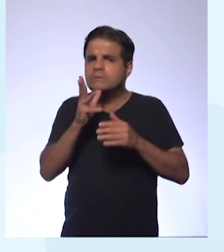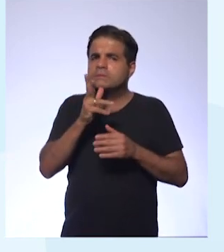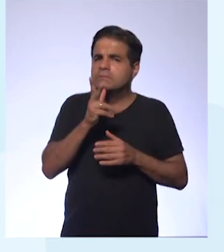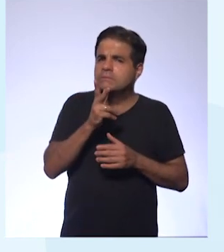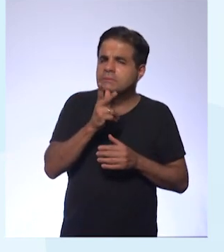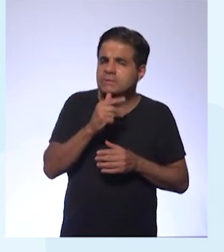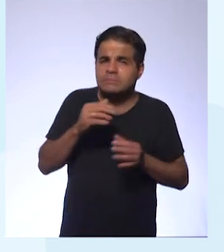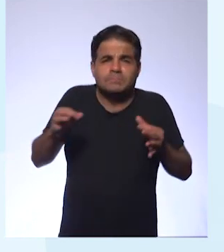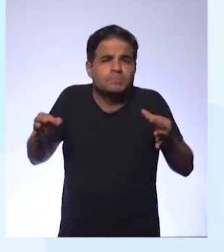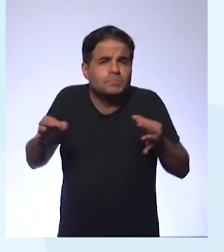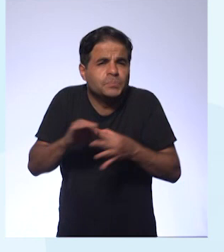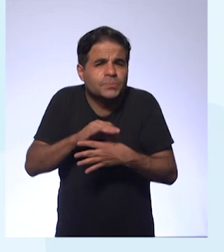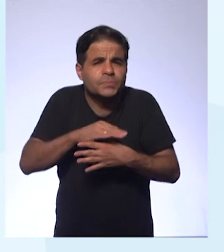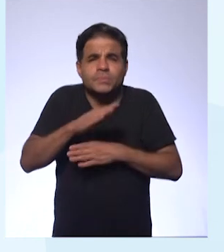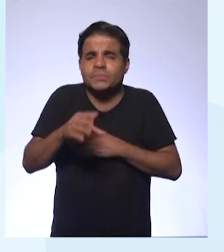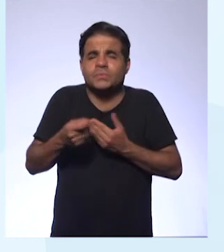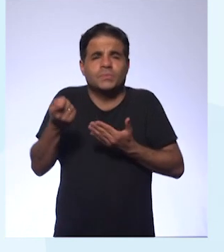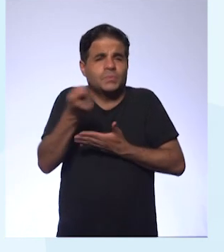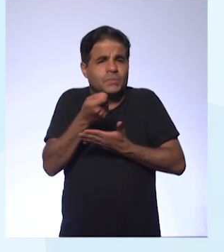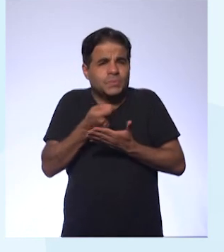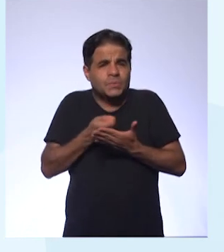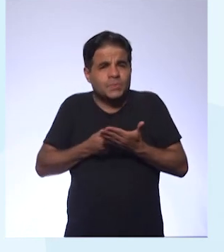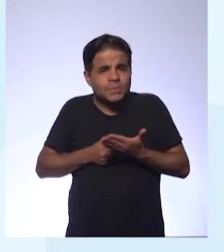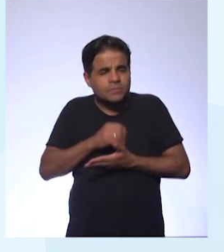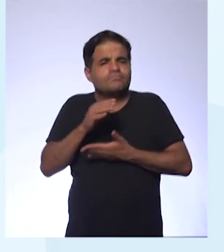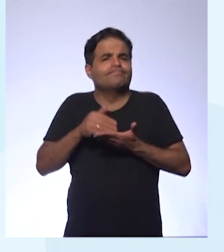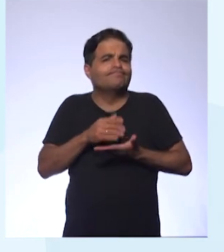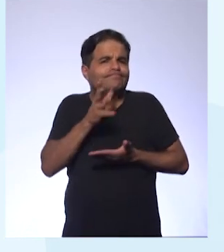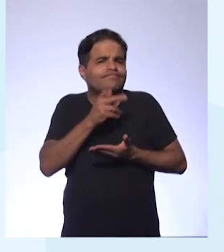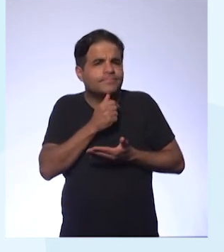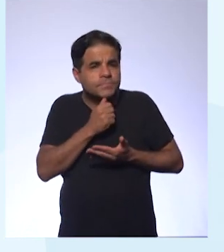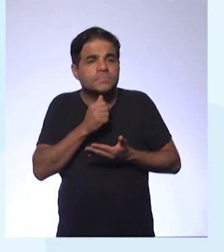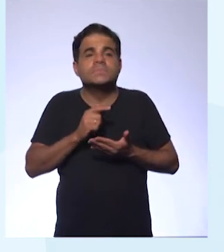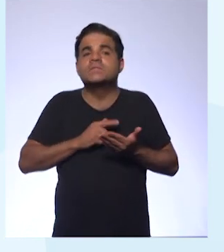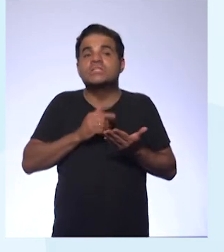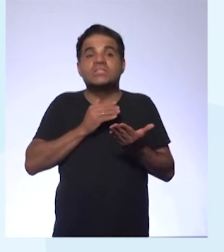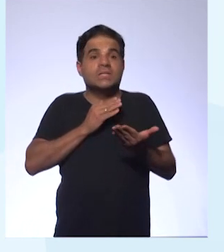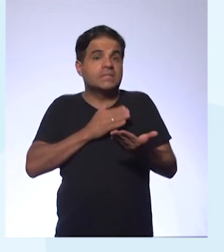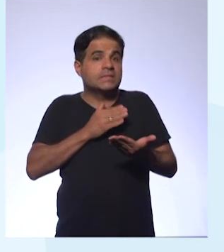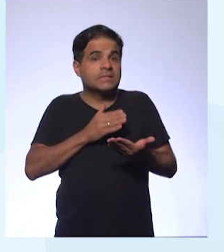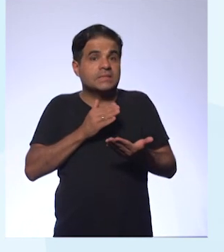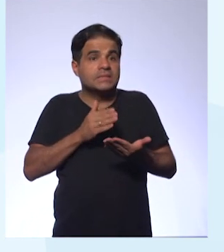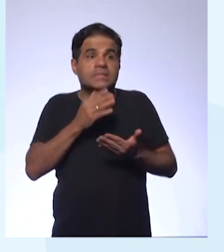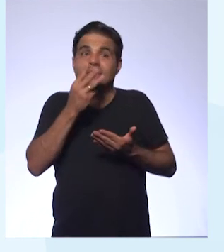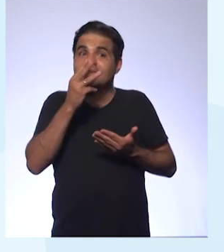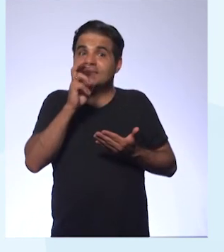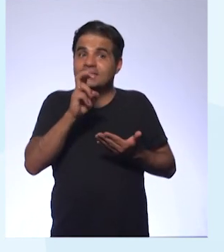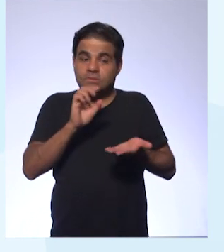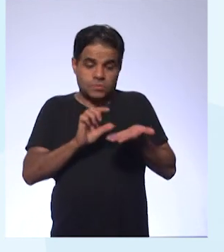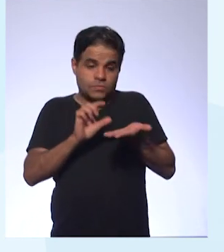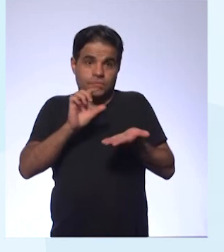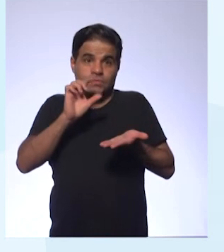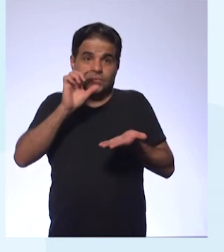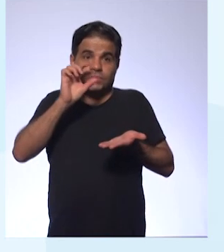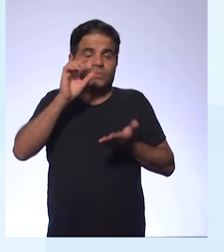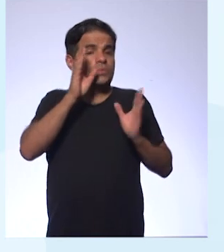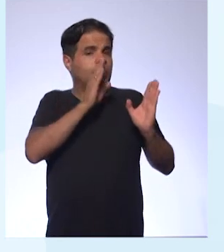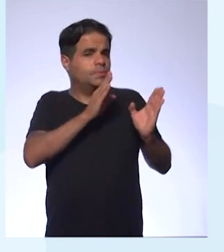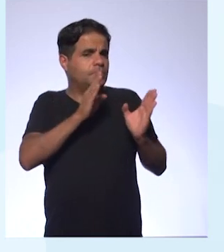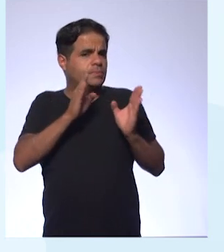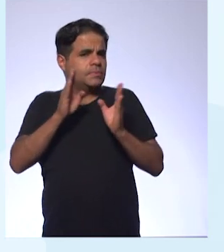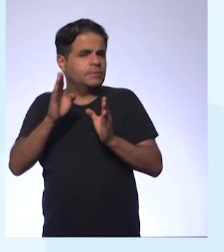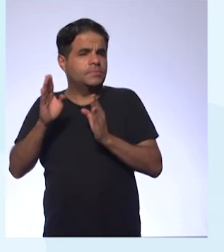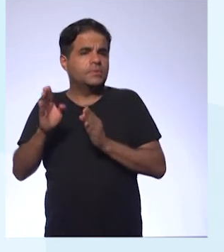eles compilarem todo esse conhecimento, né? A enciclopédia tinha 35 volumes organizados aí